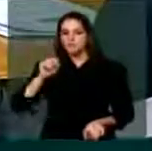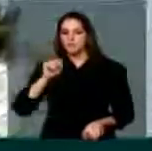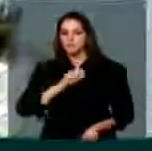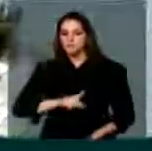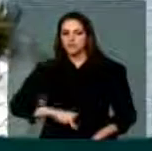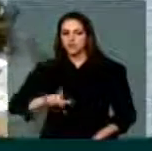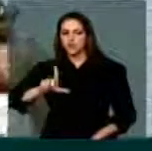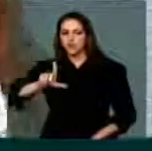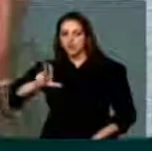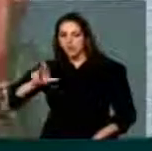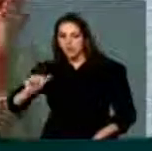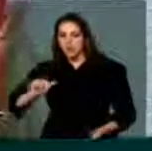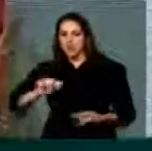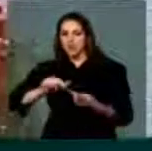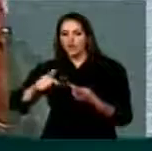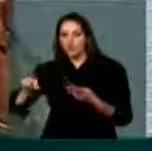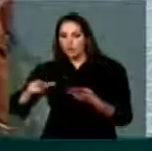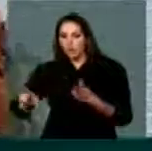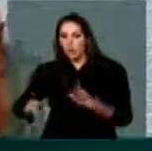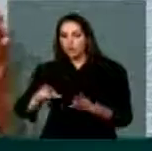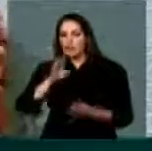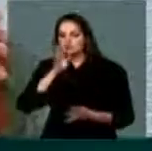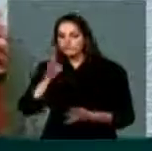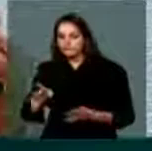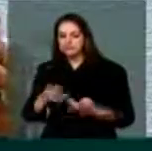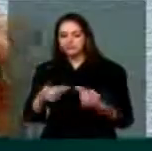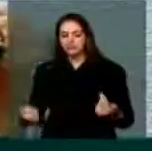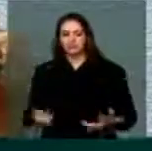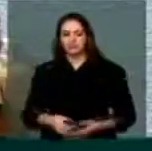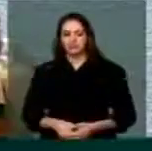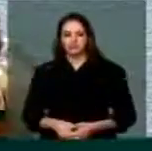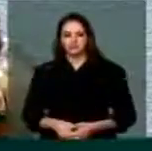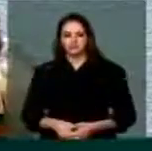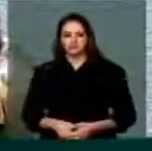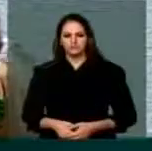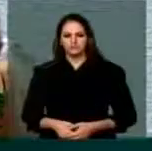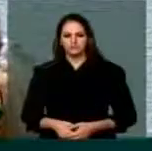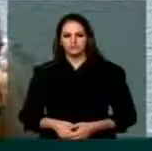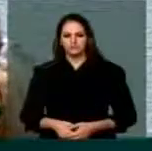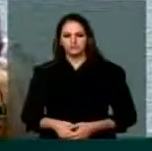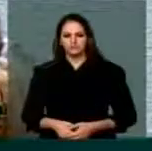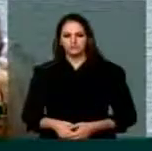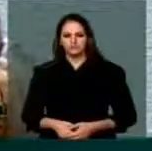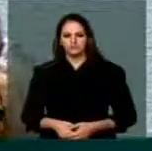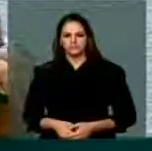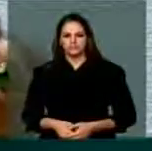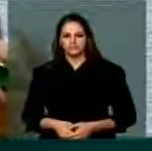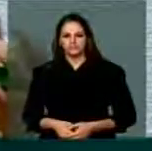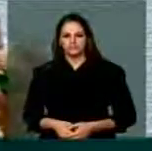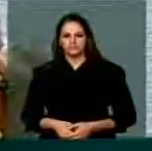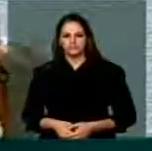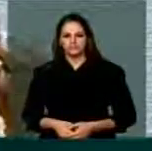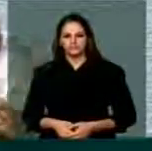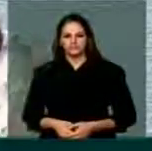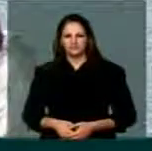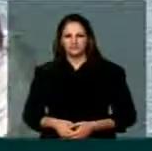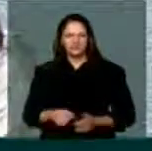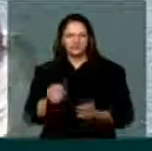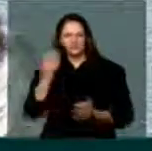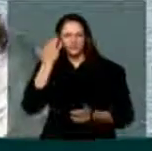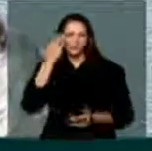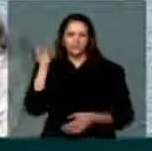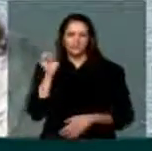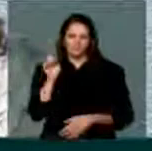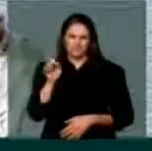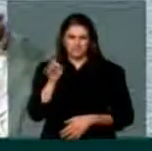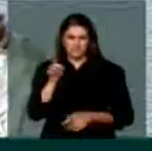Carvalho. Excelência, desculpe, o senhor quer me dizer se ele recebeu esses 6 milhões de dólares? Se eu saberia se ele recebeu